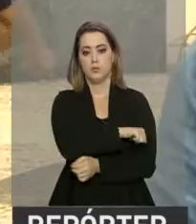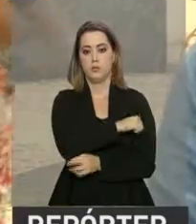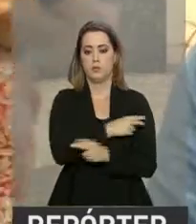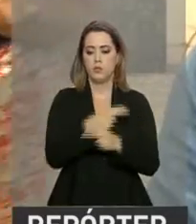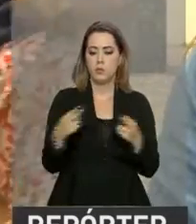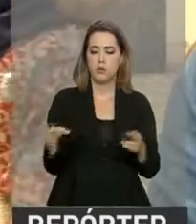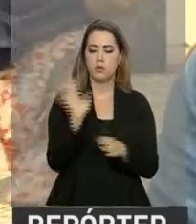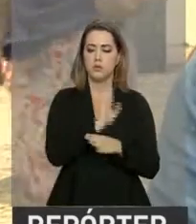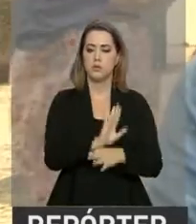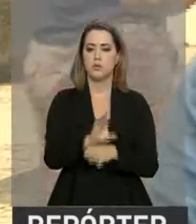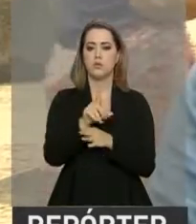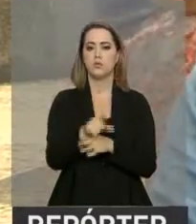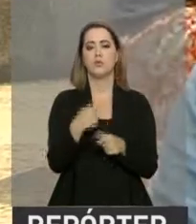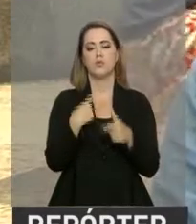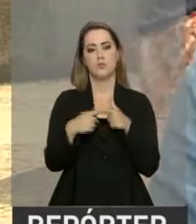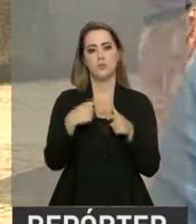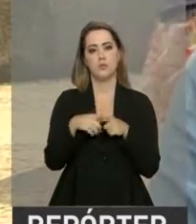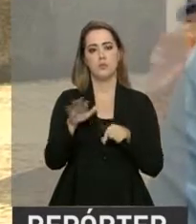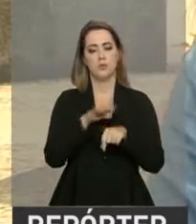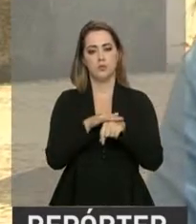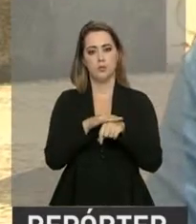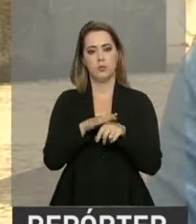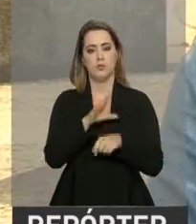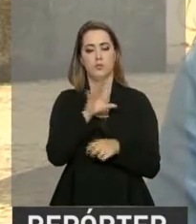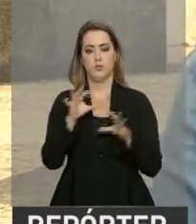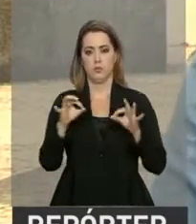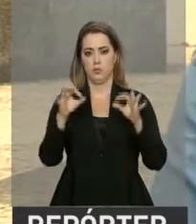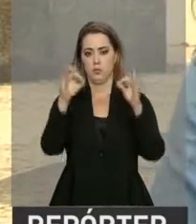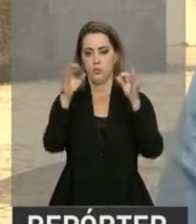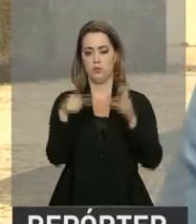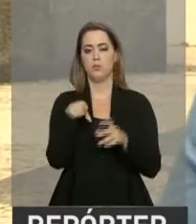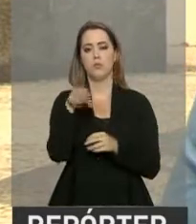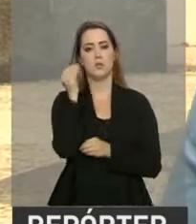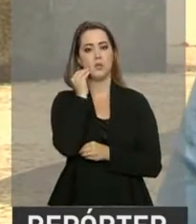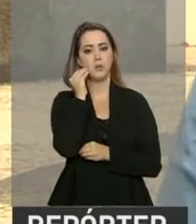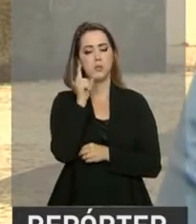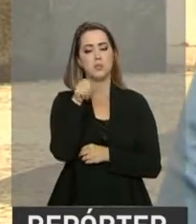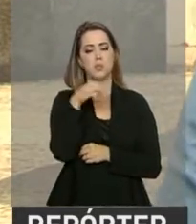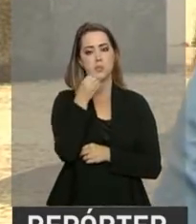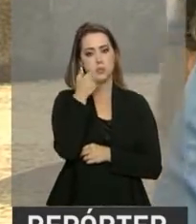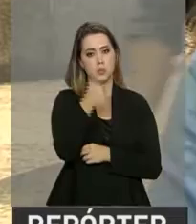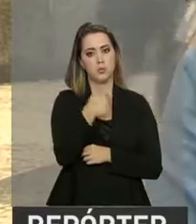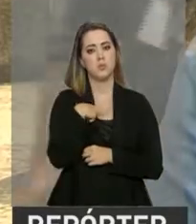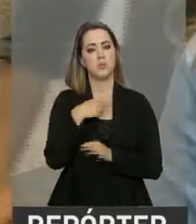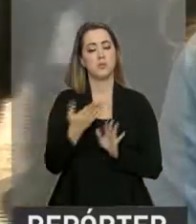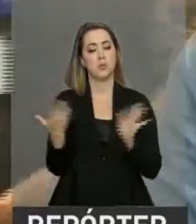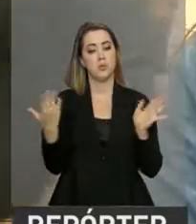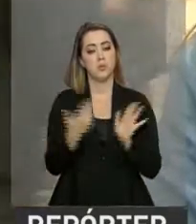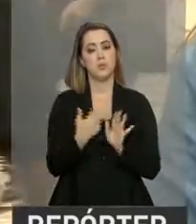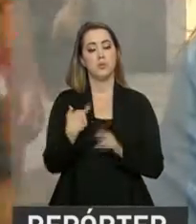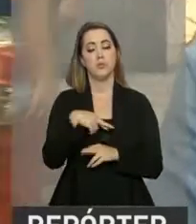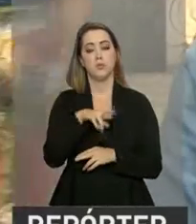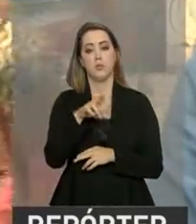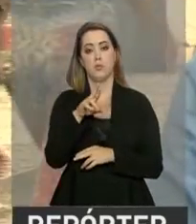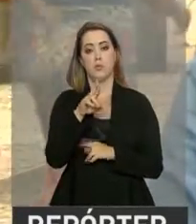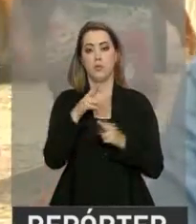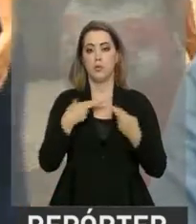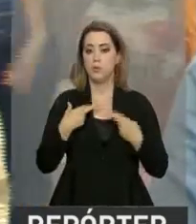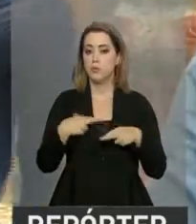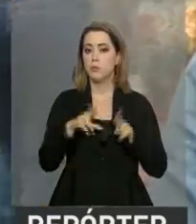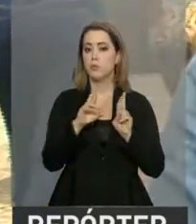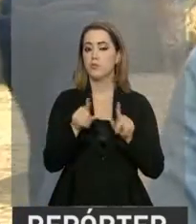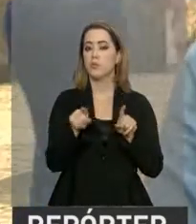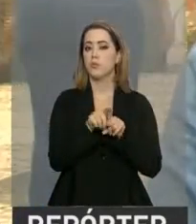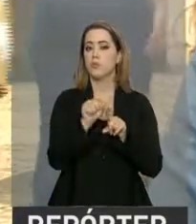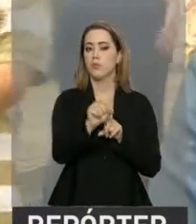dezenas de mulheres com câncer de mama. A experiência com o grupo foi tão positiva que vai servir de referência no tratamento humanizado